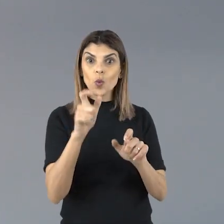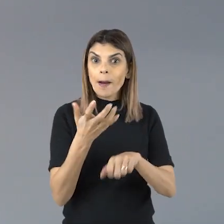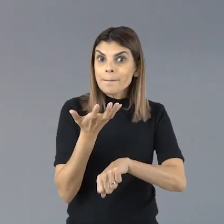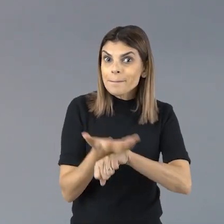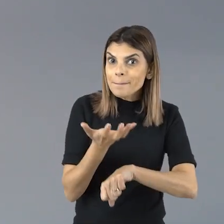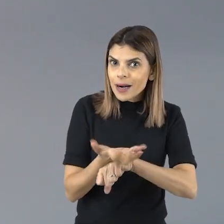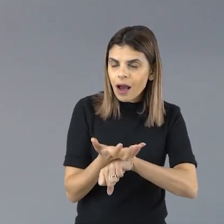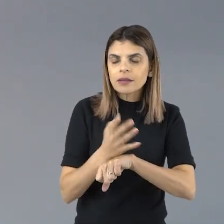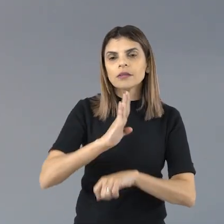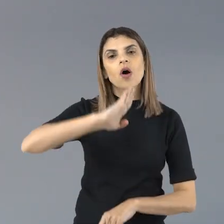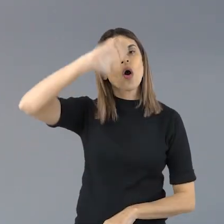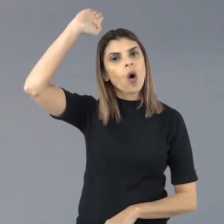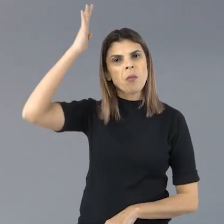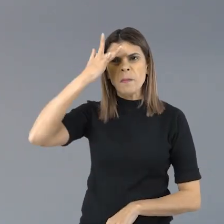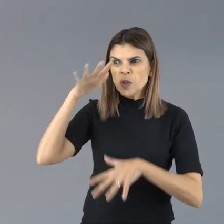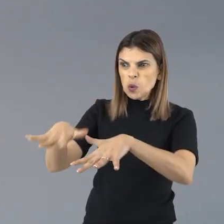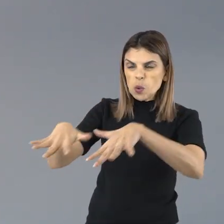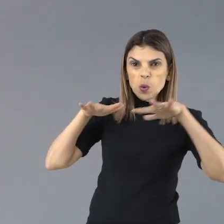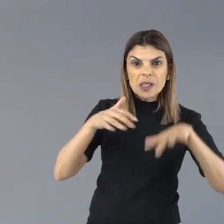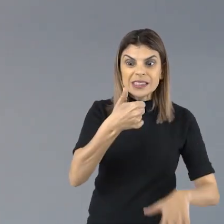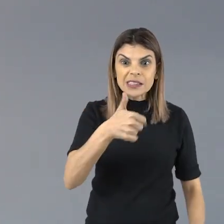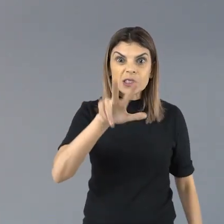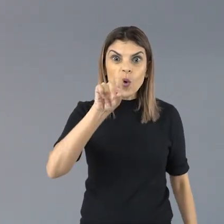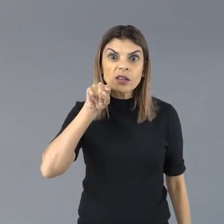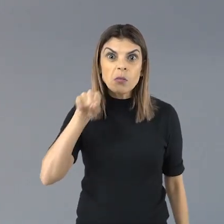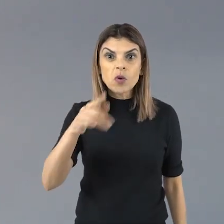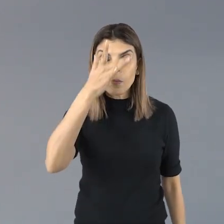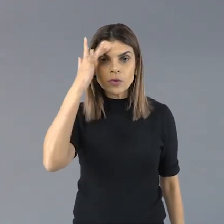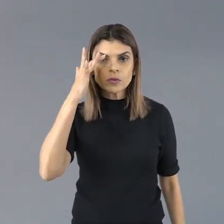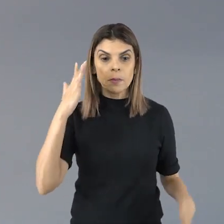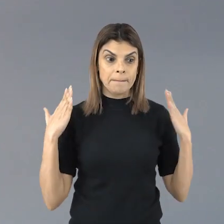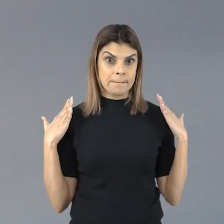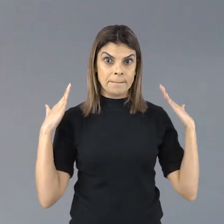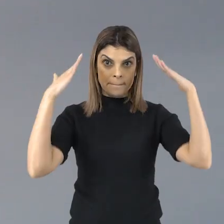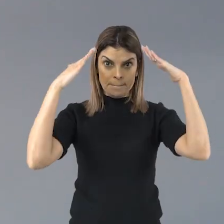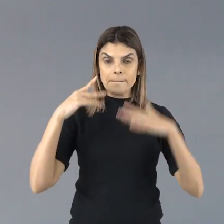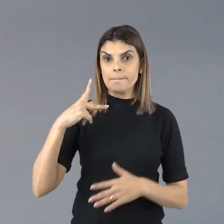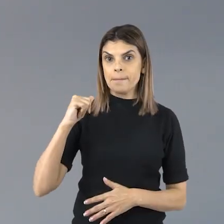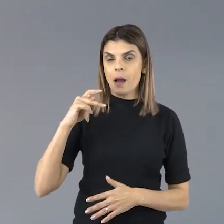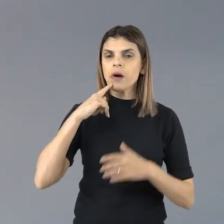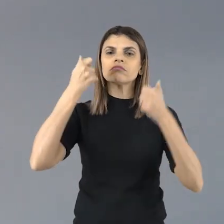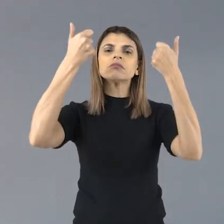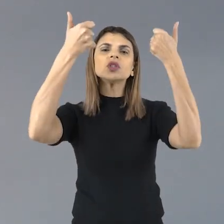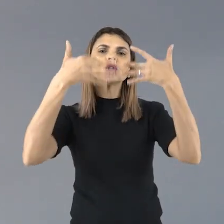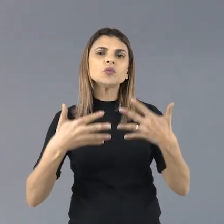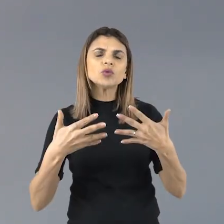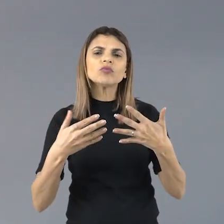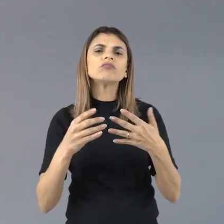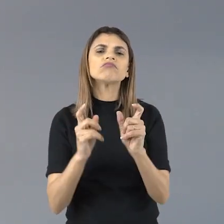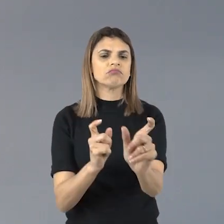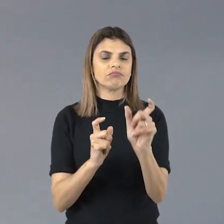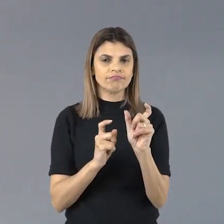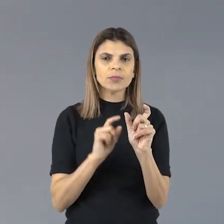Praça de São Pedro, em Roma, diante de uma multidão de 150 mil pessoas, o Papa João Paulo II descreveu a morte de Maximiliano Kolbe